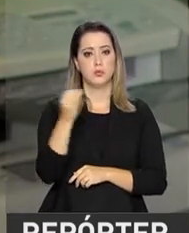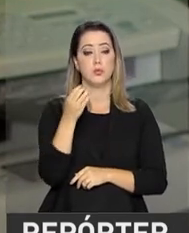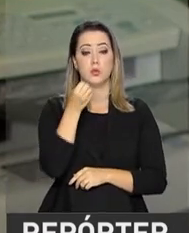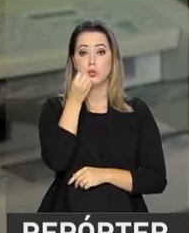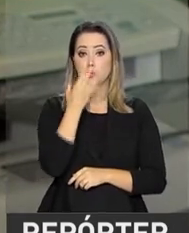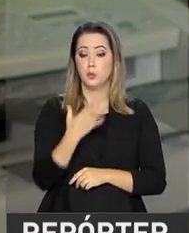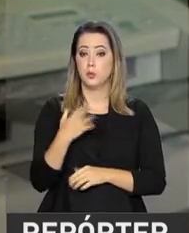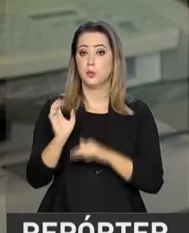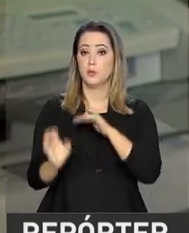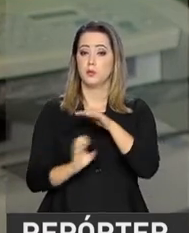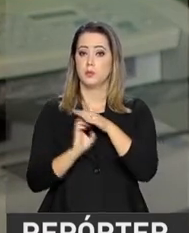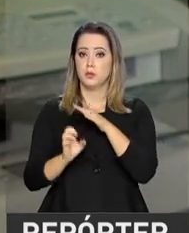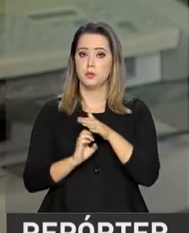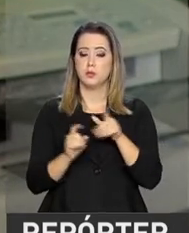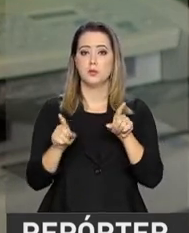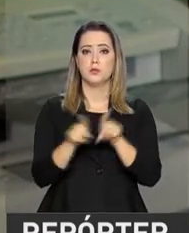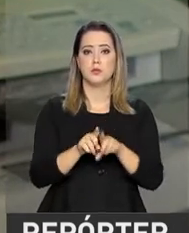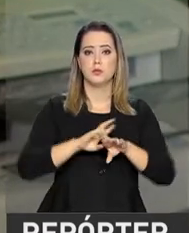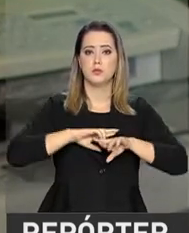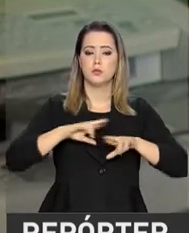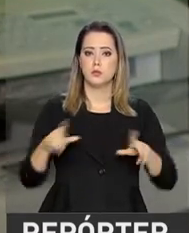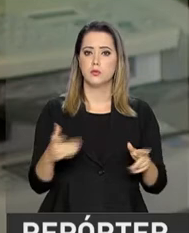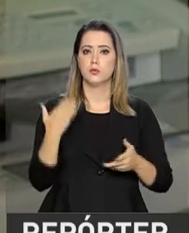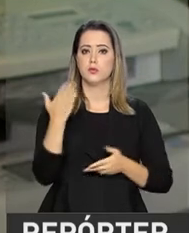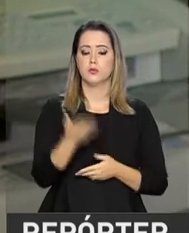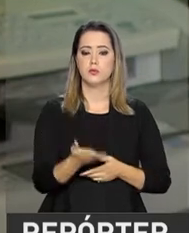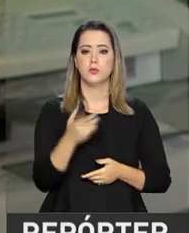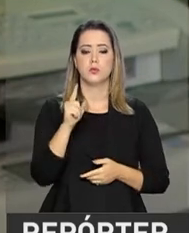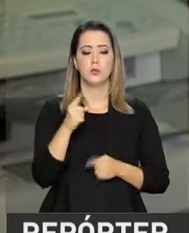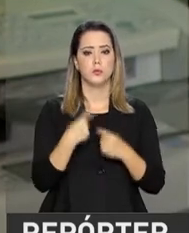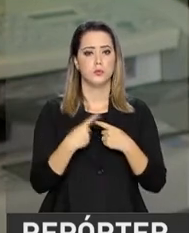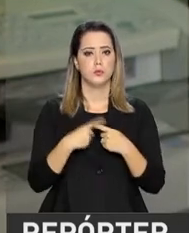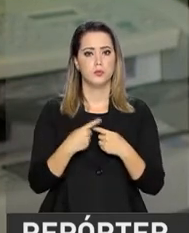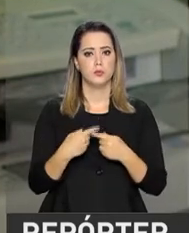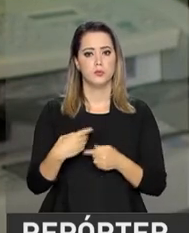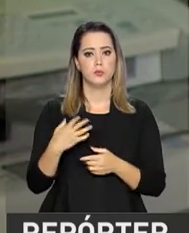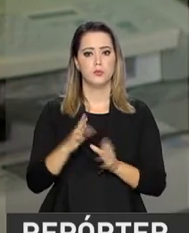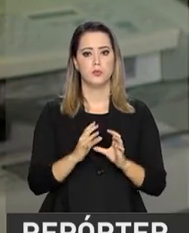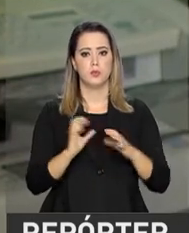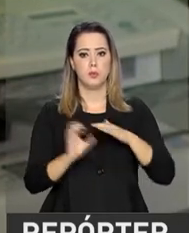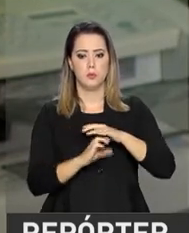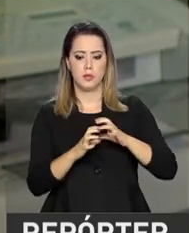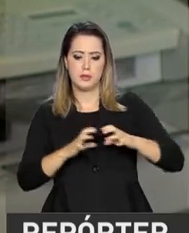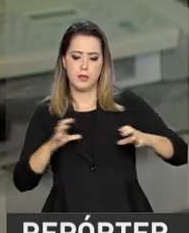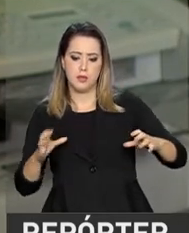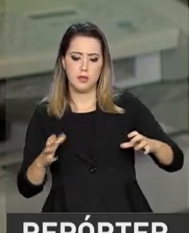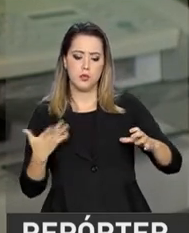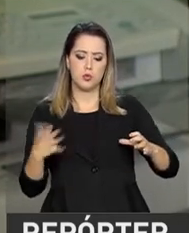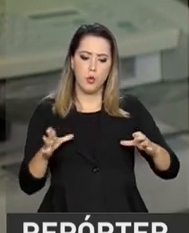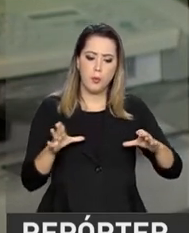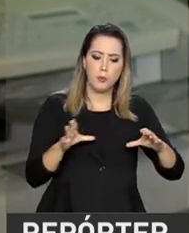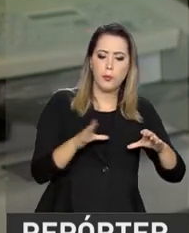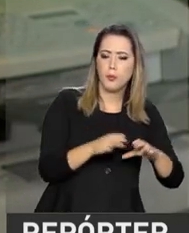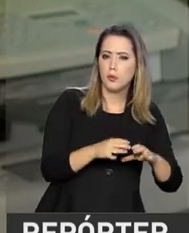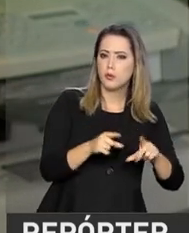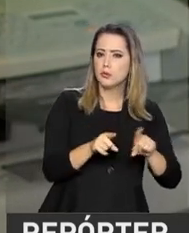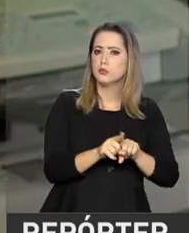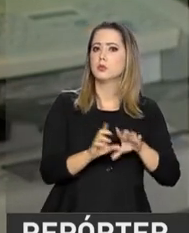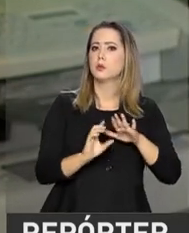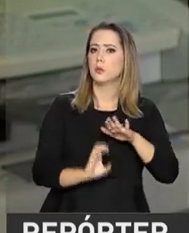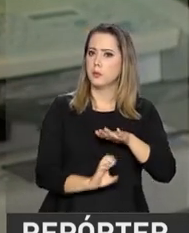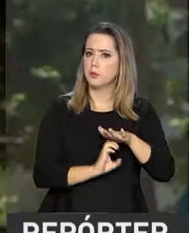para o empresariado para as empresas de uma forma geral a princípio para o grande e depois para os pequenos incluindo até o microempreendedor